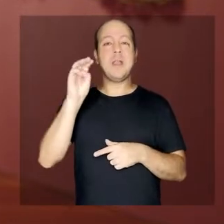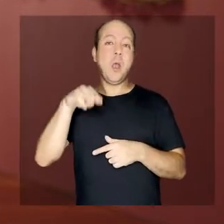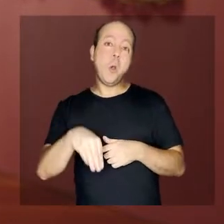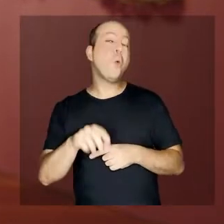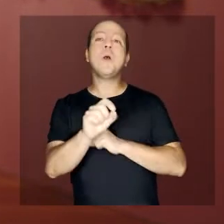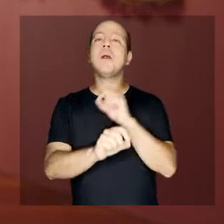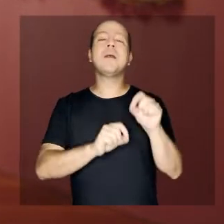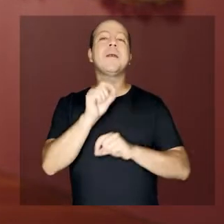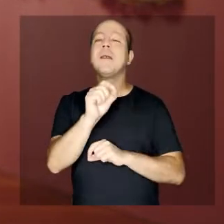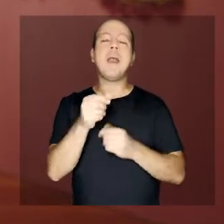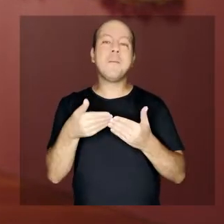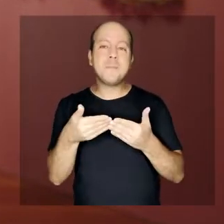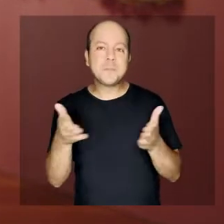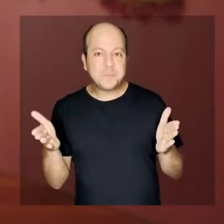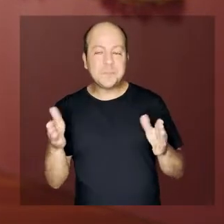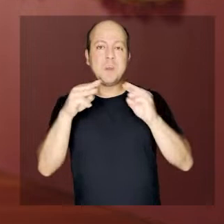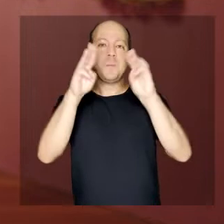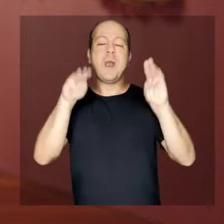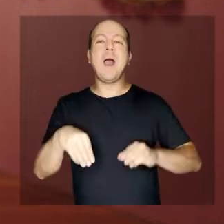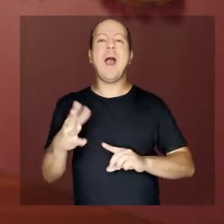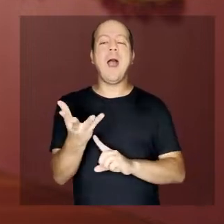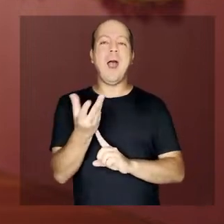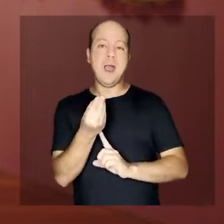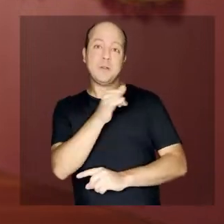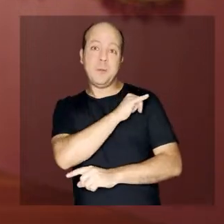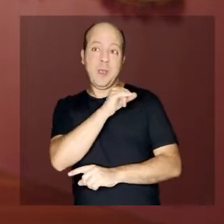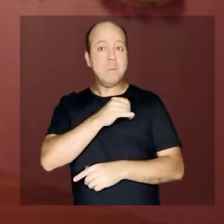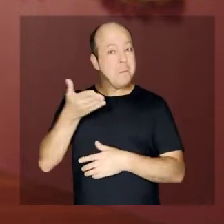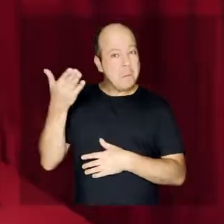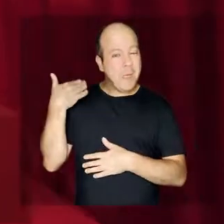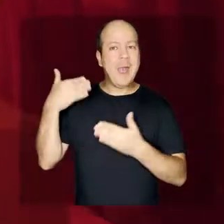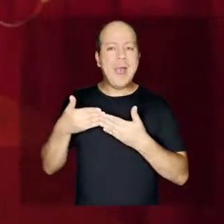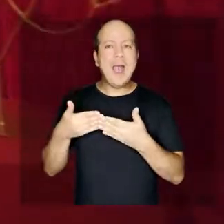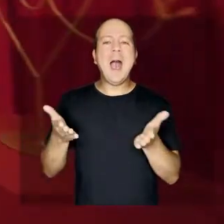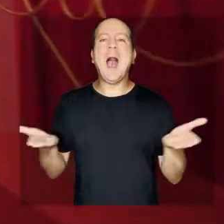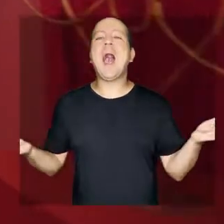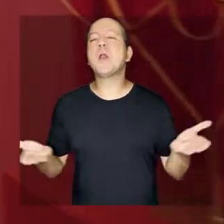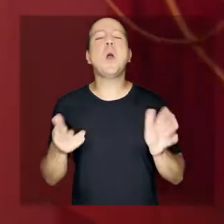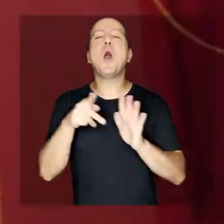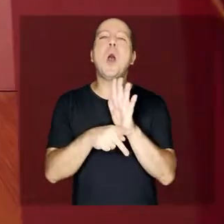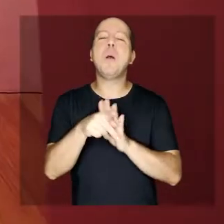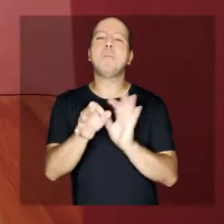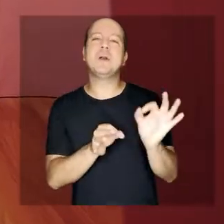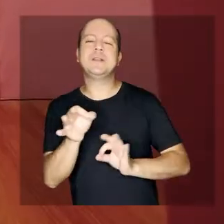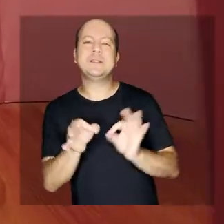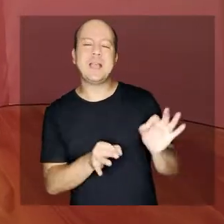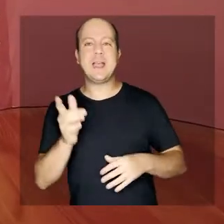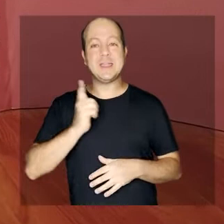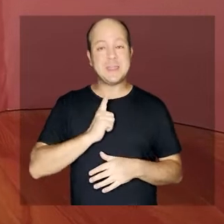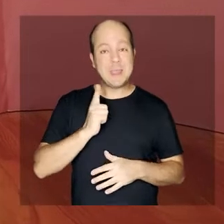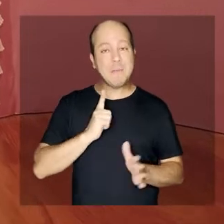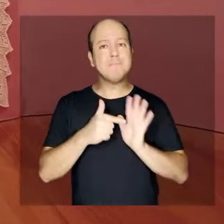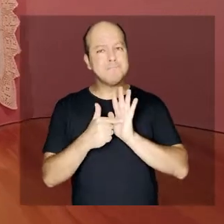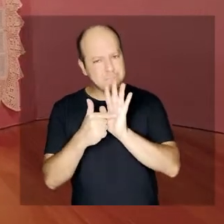foi quem implantou o Museu de Arte do rio lá na sua inauguração dos projetos